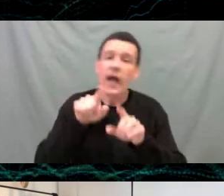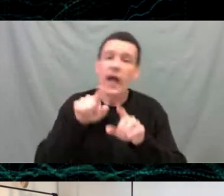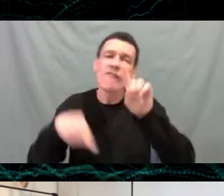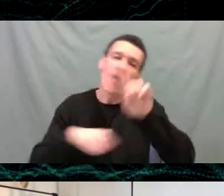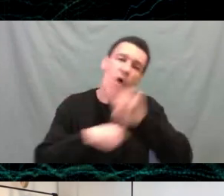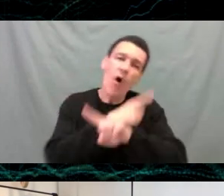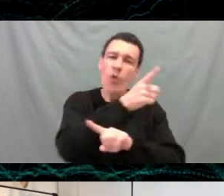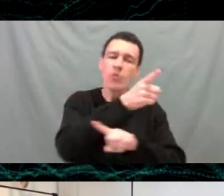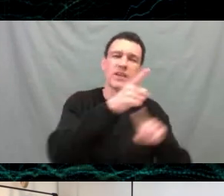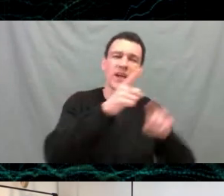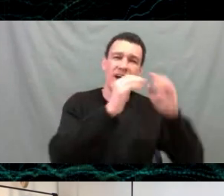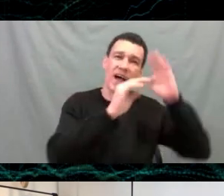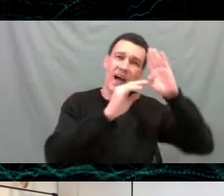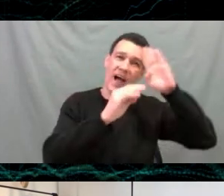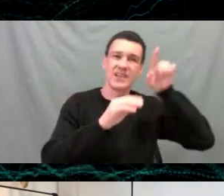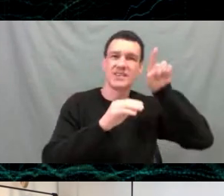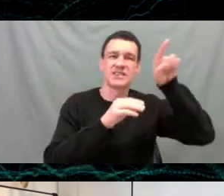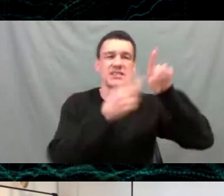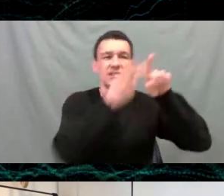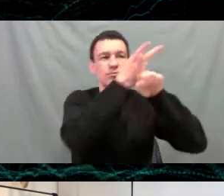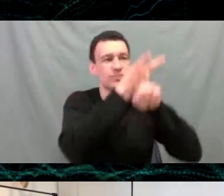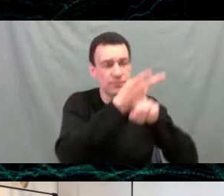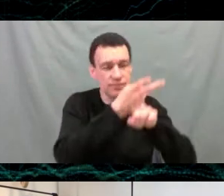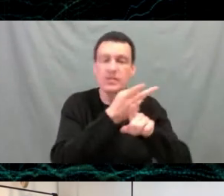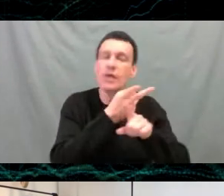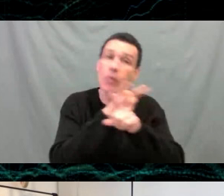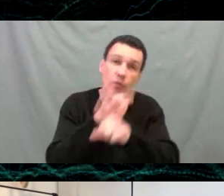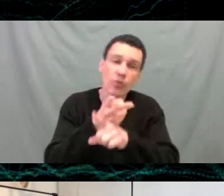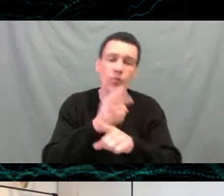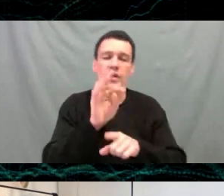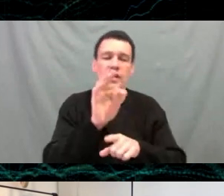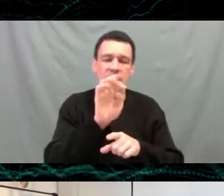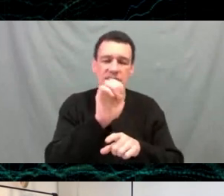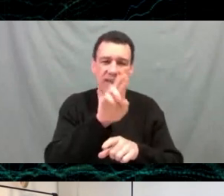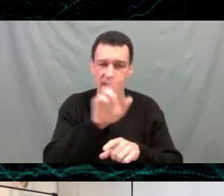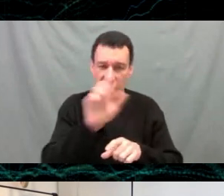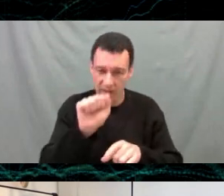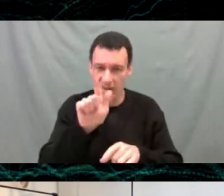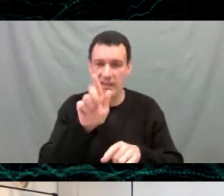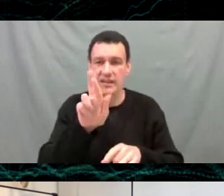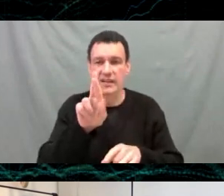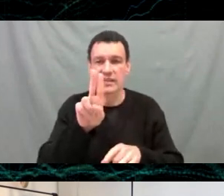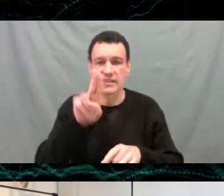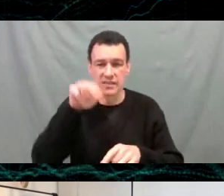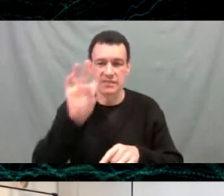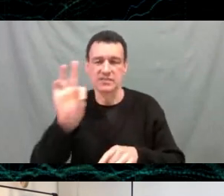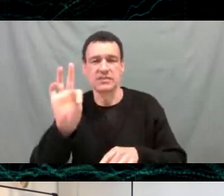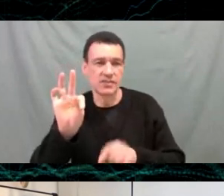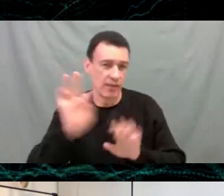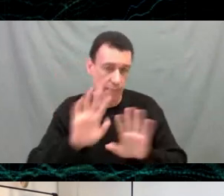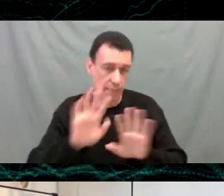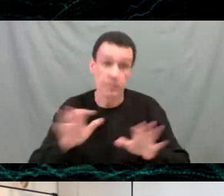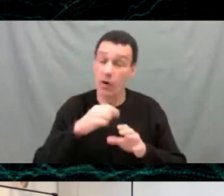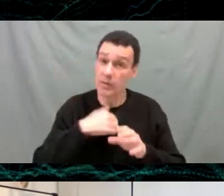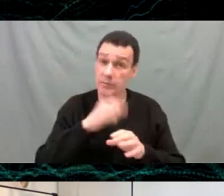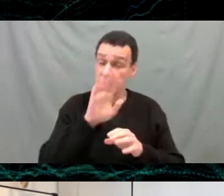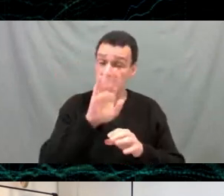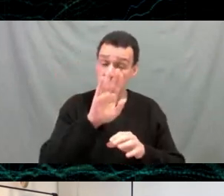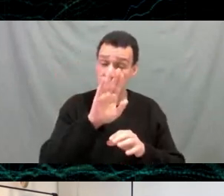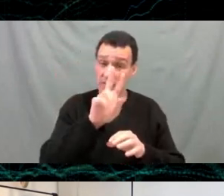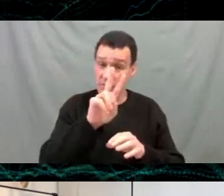quer que esteja. Então, vamos voltar junto aqui para tentar entender, ó. Tô dentro de VPC, saí de VPC, tô dentro